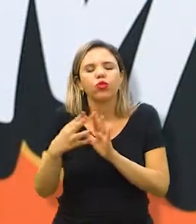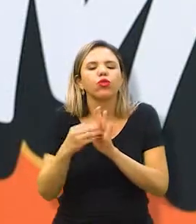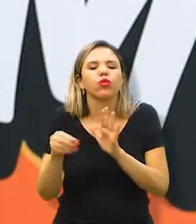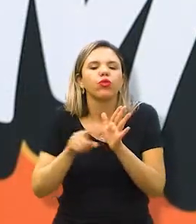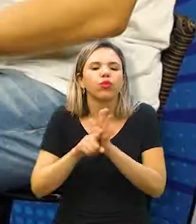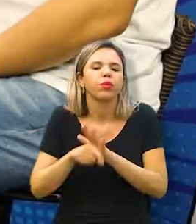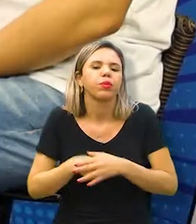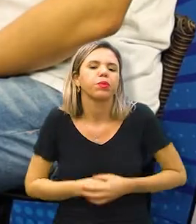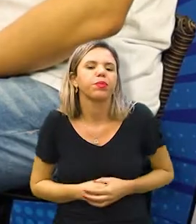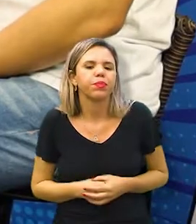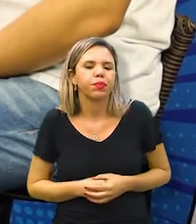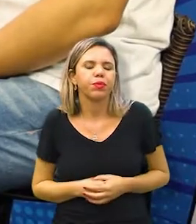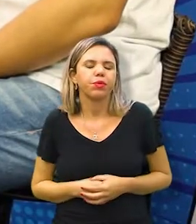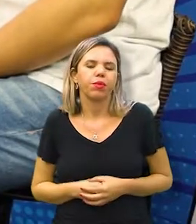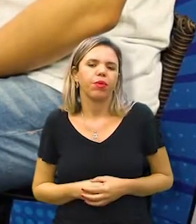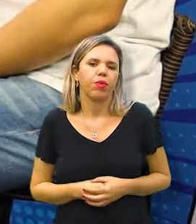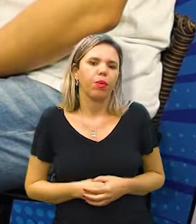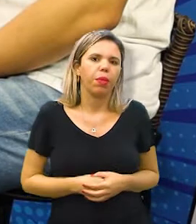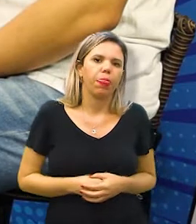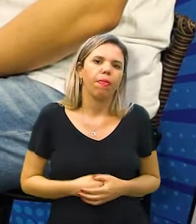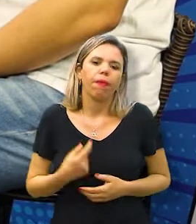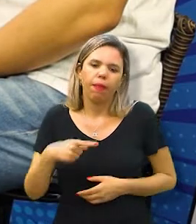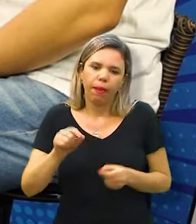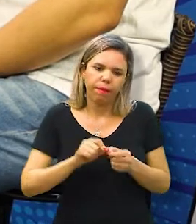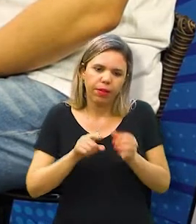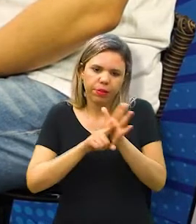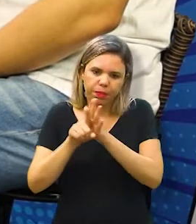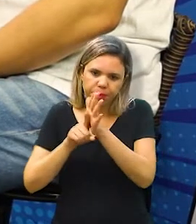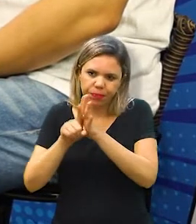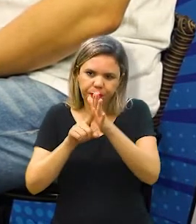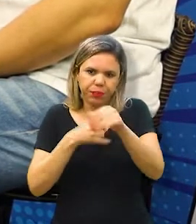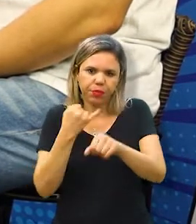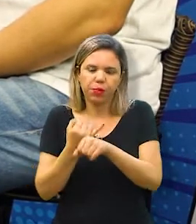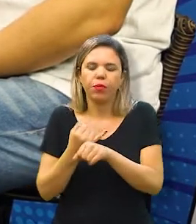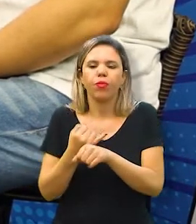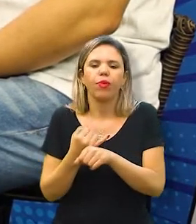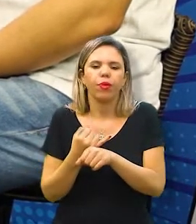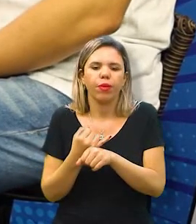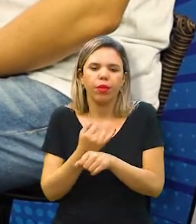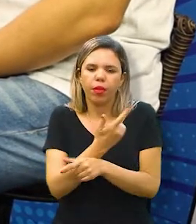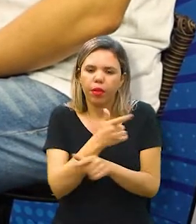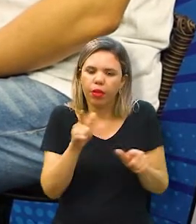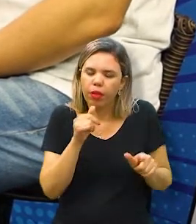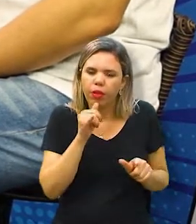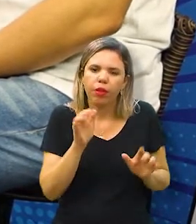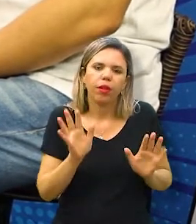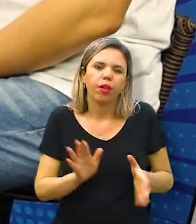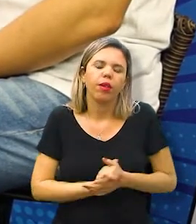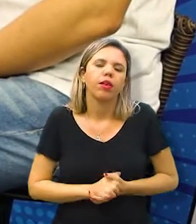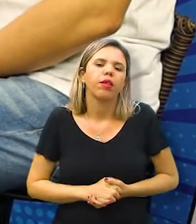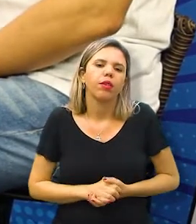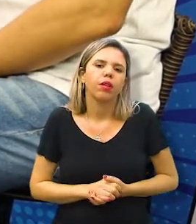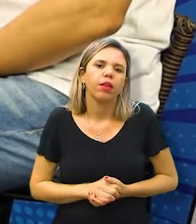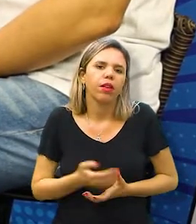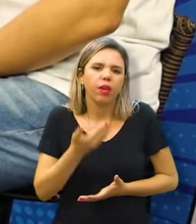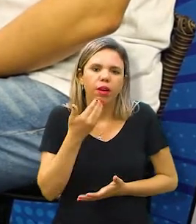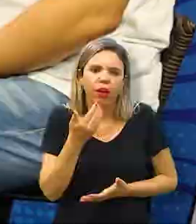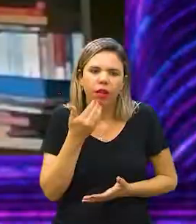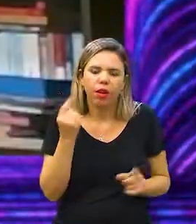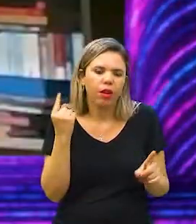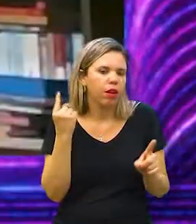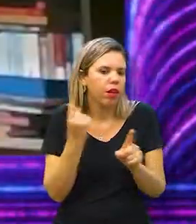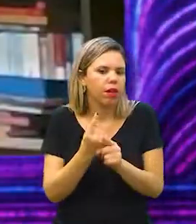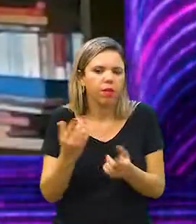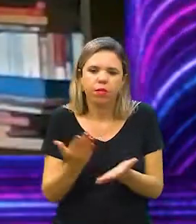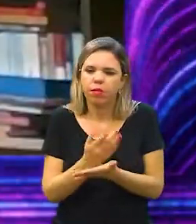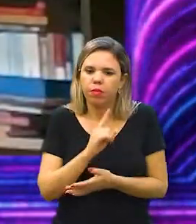foi buscar? Eu fiz muita pesquisa pela internet, que a gente não tem assim, facilidade para encontrar